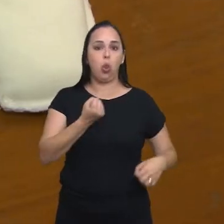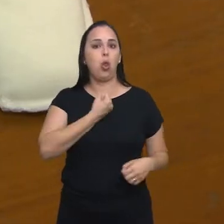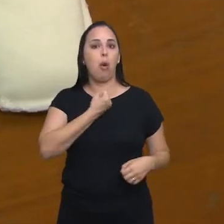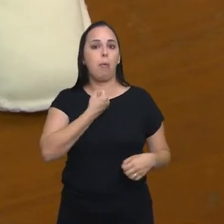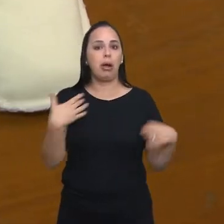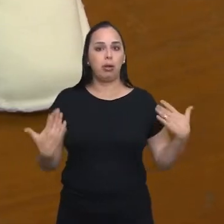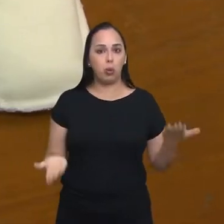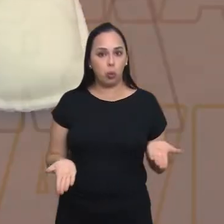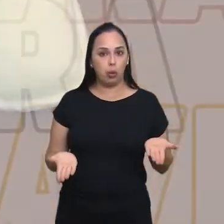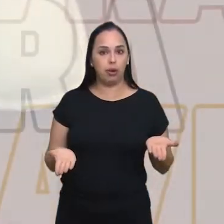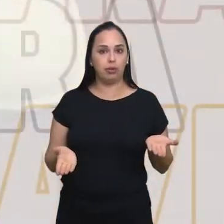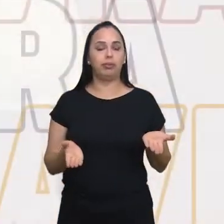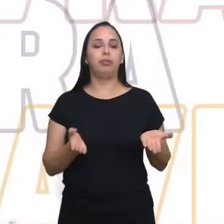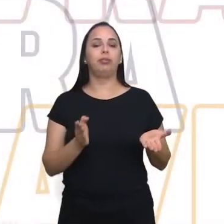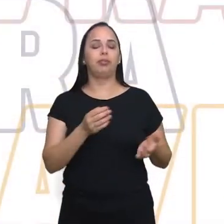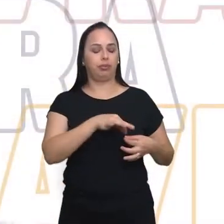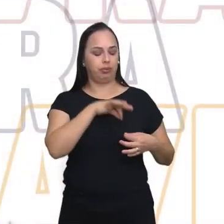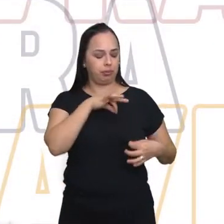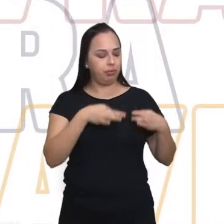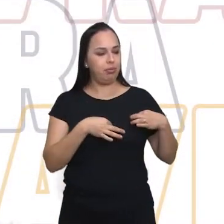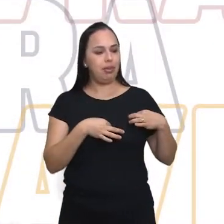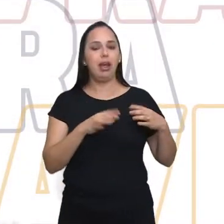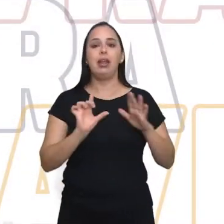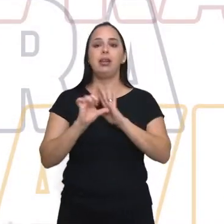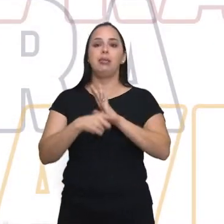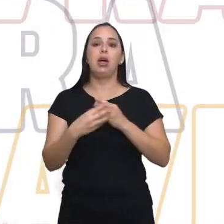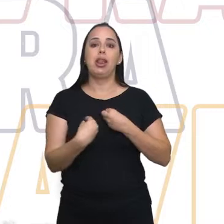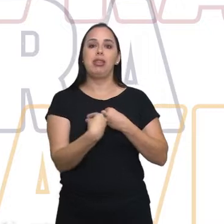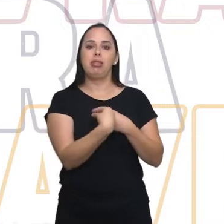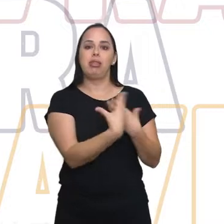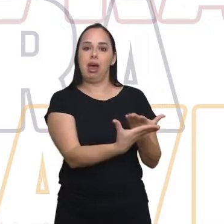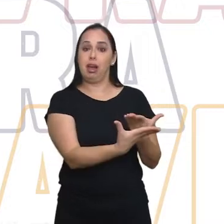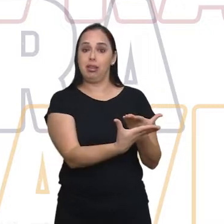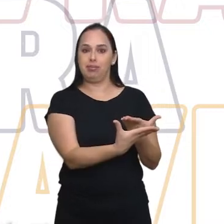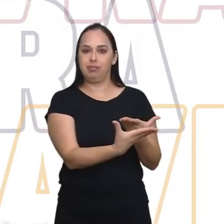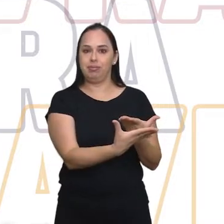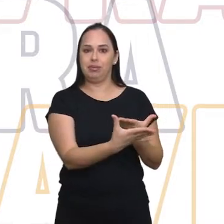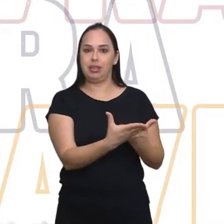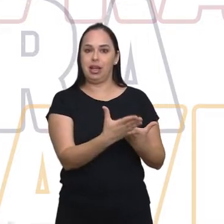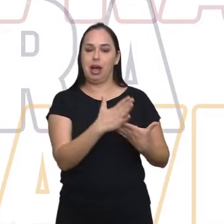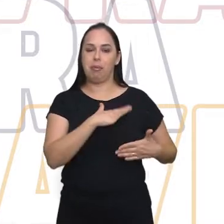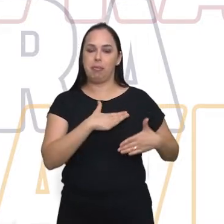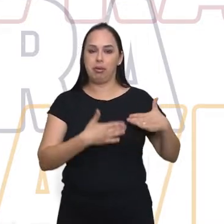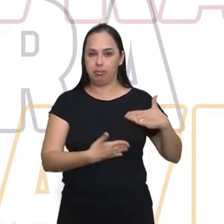44, 42, 46, e a gente já oferta essa mama para a pessoa.